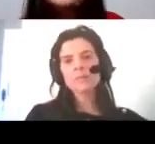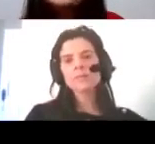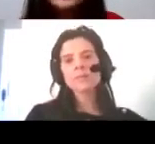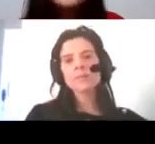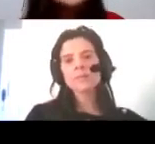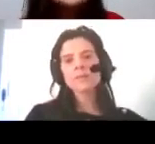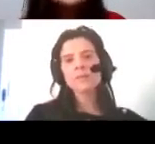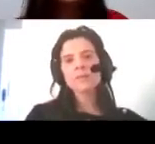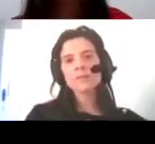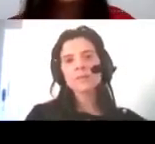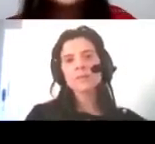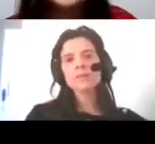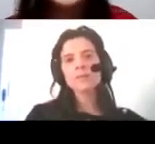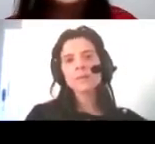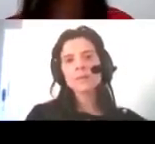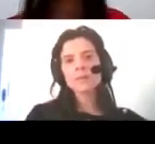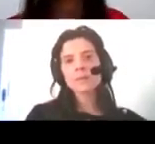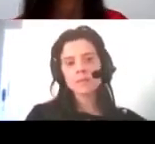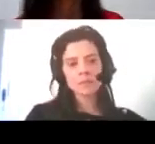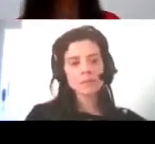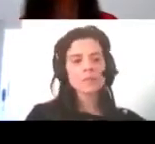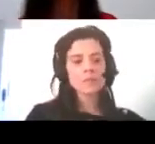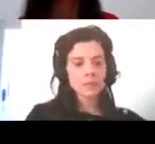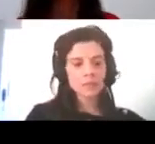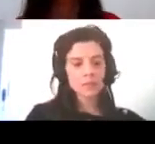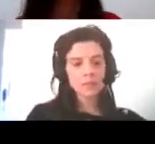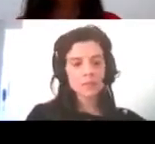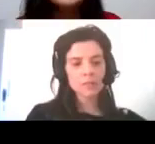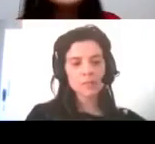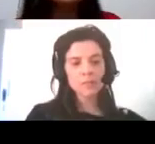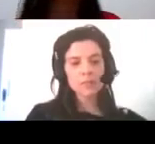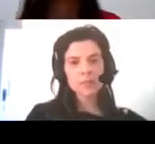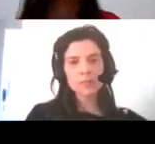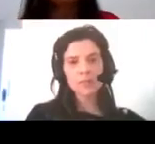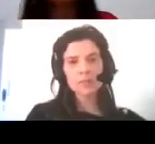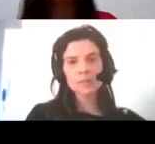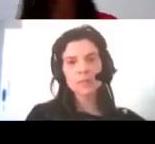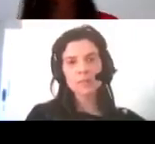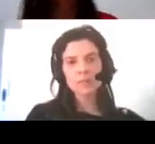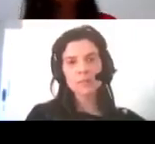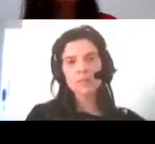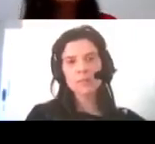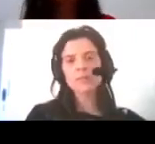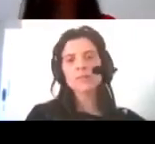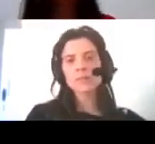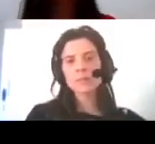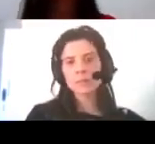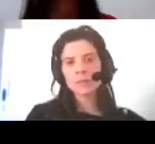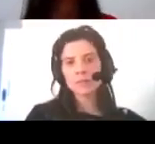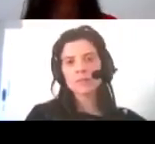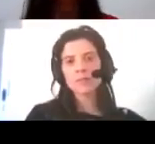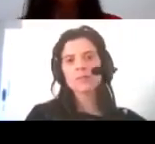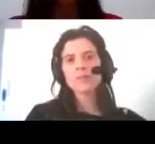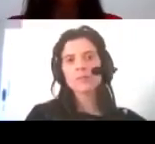Então, muito provavelmente, como a gente disse, nós vamos estar andando de mãos dadas com a nossa equipe, um lado ao lado do